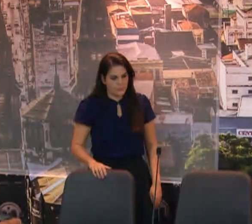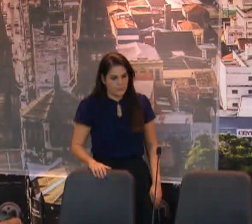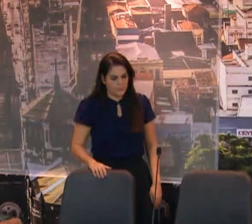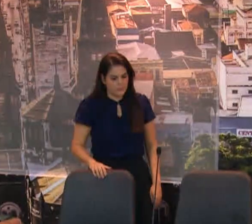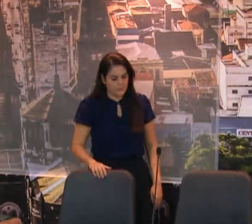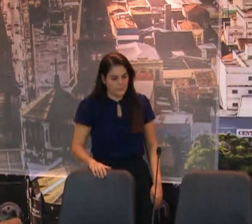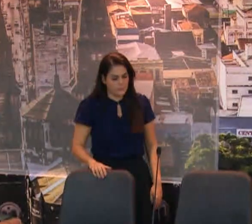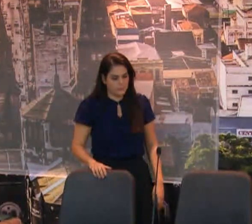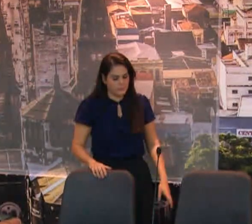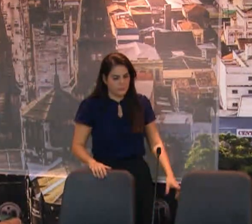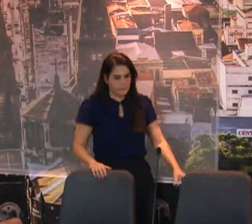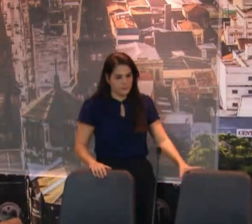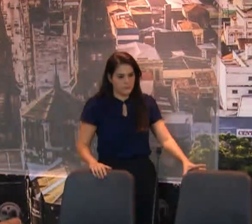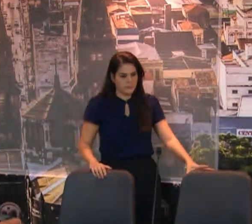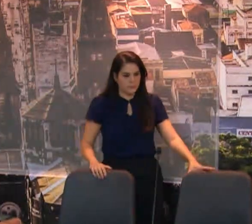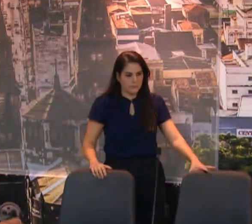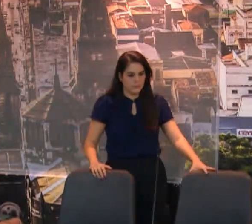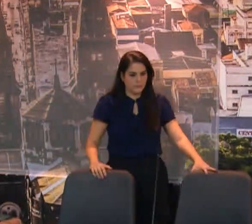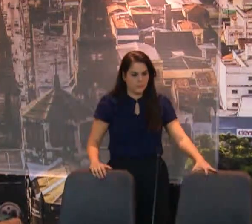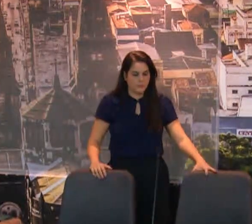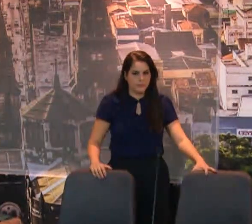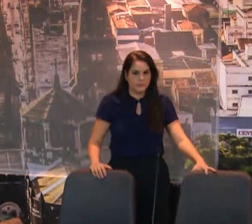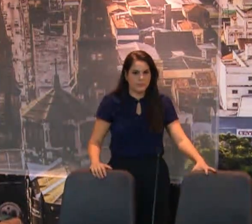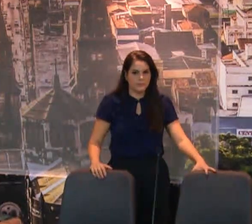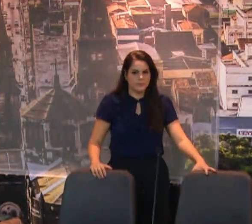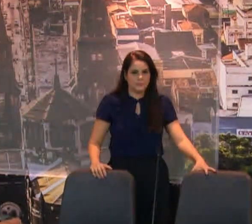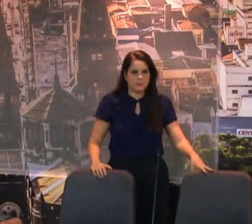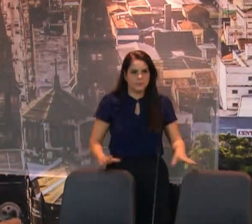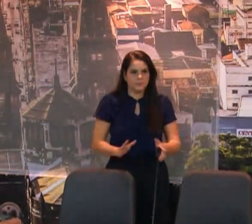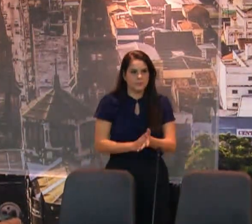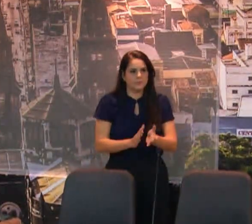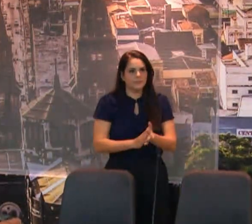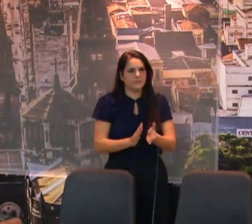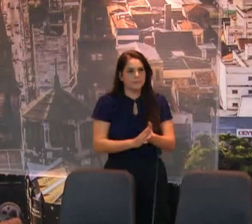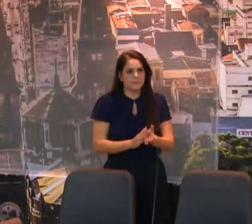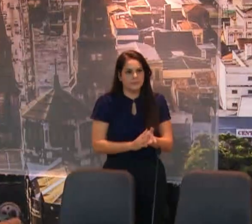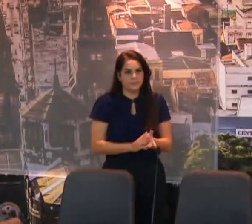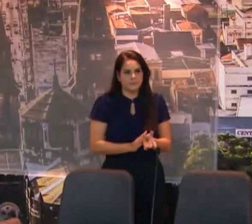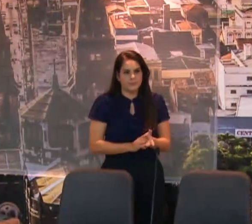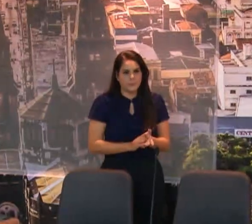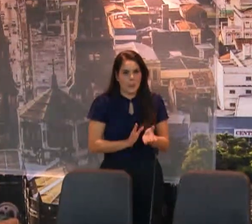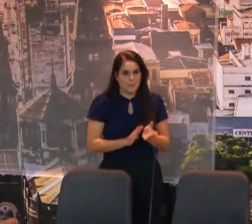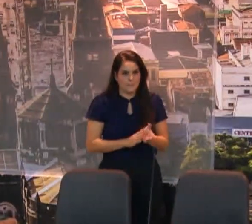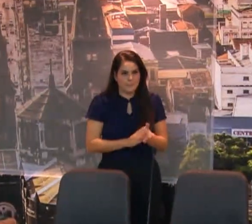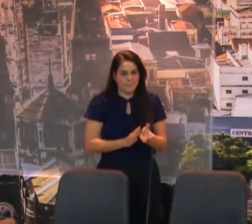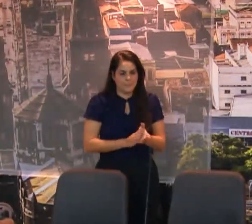mesa, gostaria de convidar a doutora Rebeca Machado, defensora pública. Por gentileza, doutora.